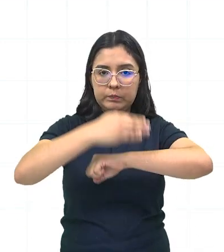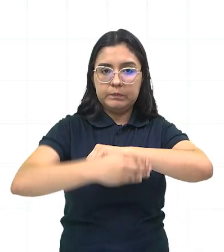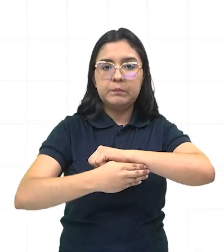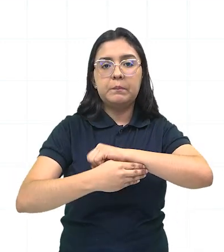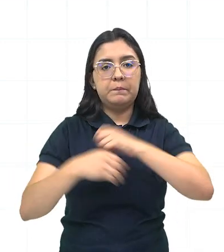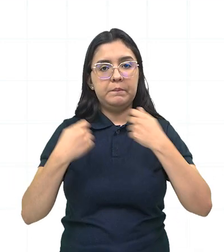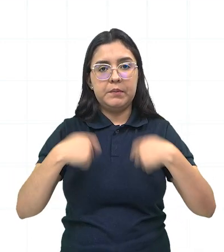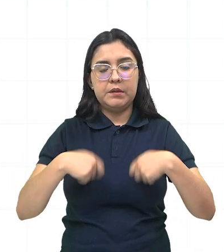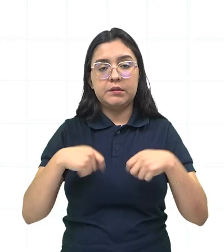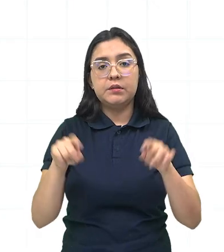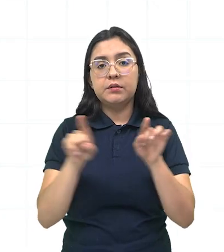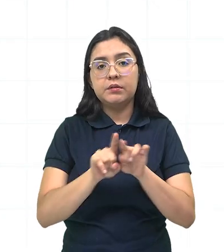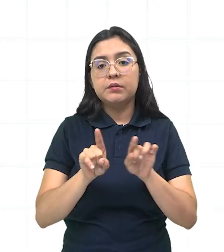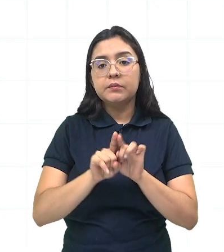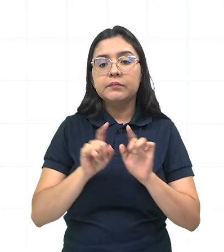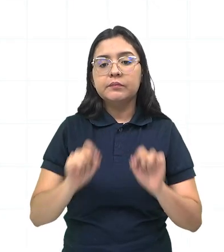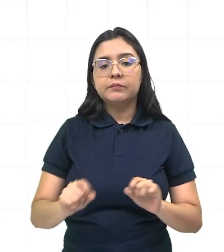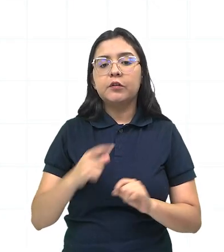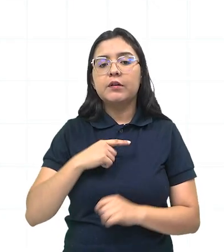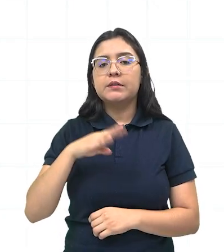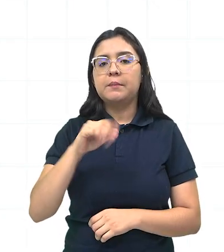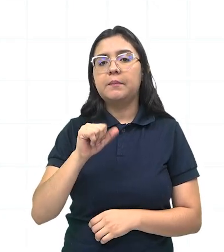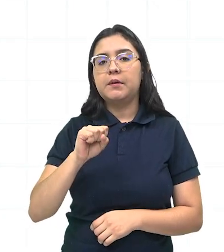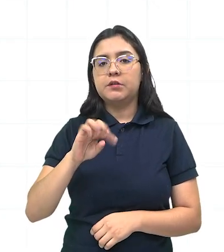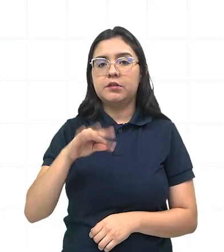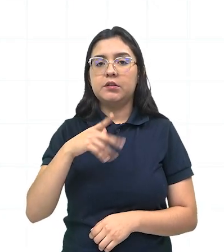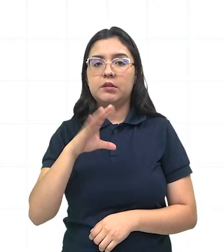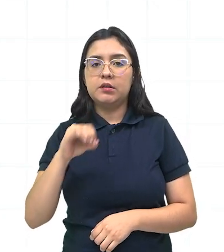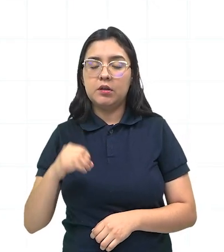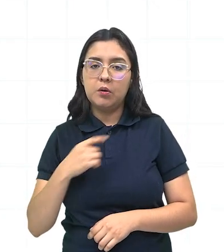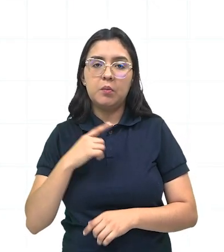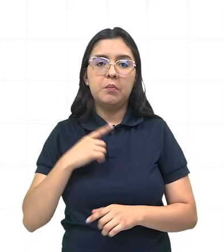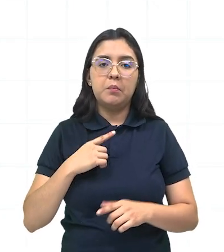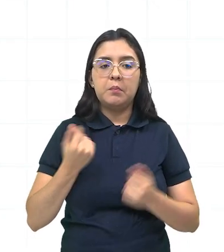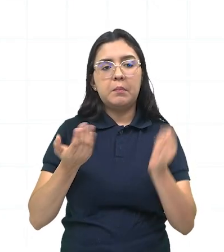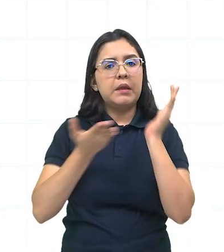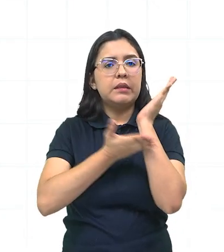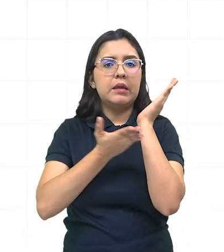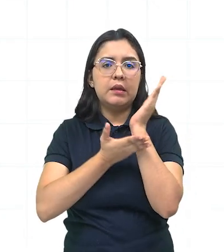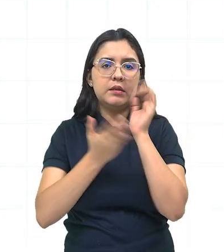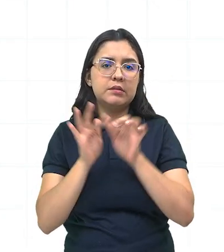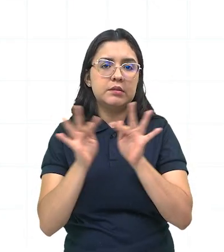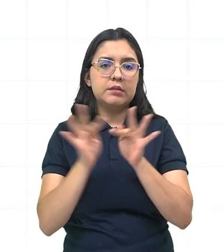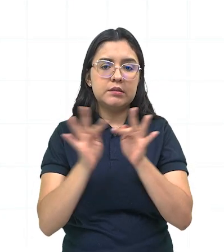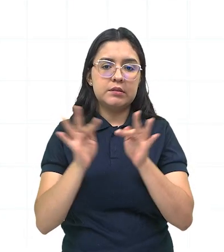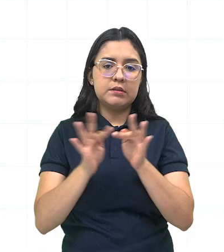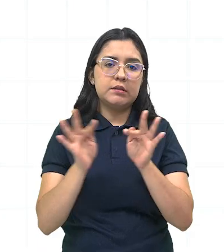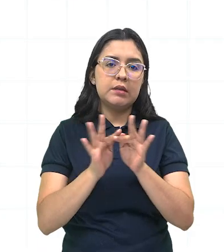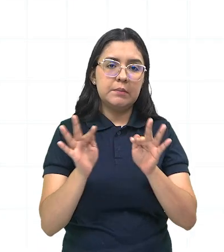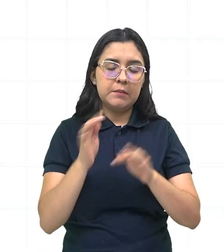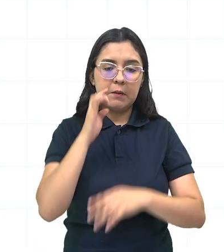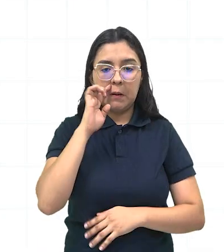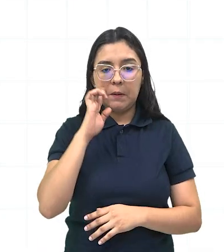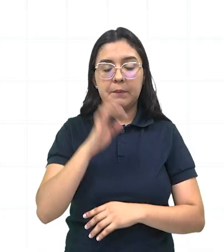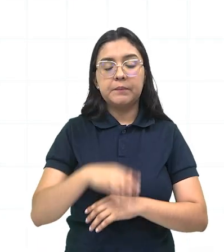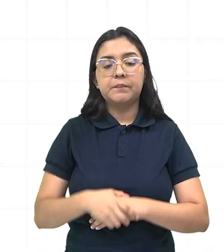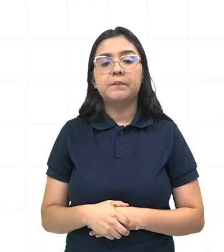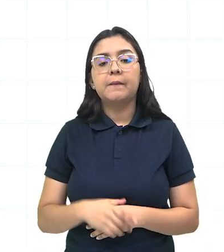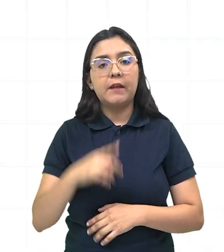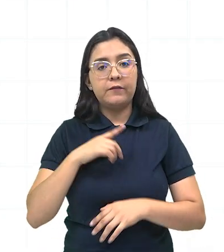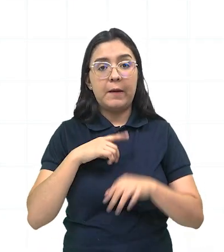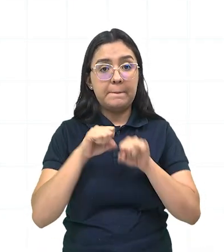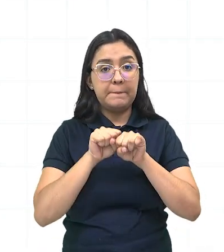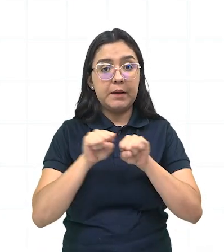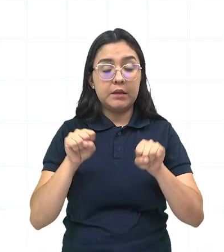ferida, coloca esse bastão, que pode ser um pedaço de madeira pequeno, e vai torcendo que ele vai apertando cada